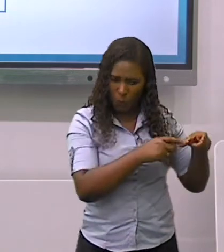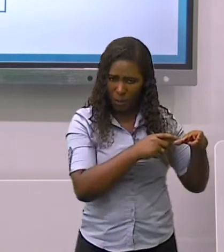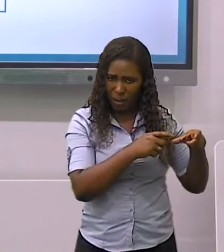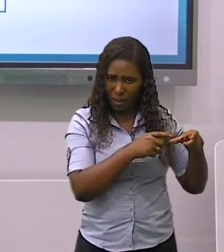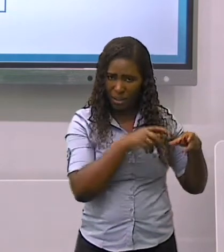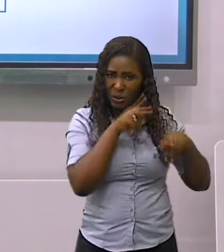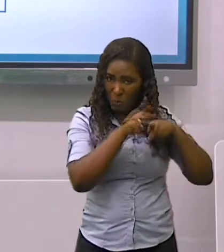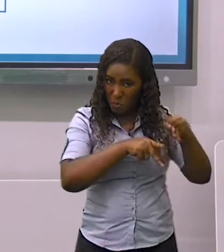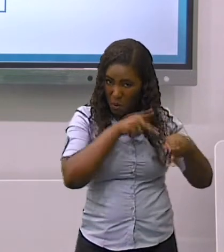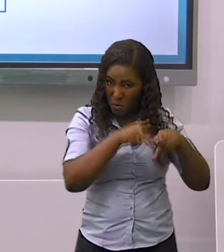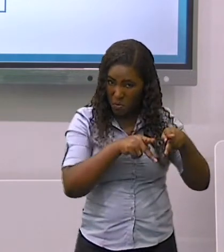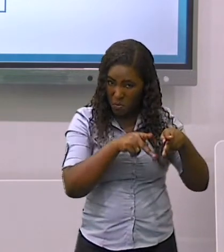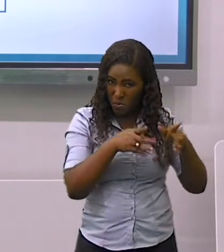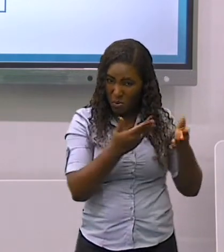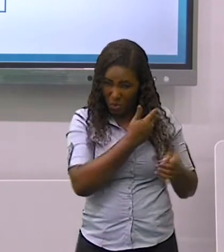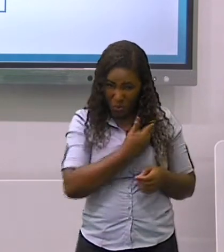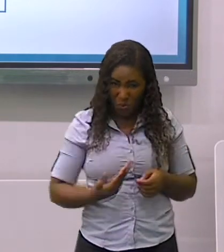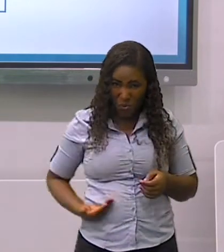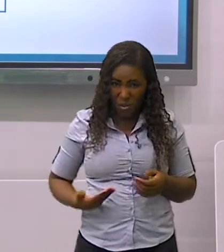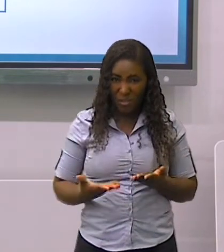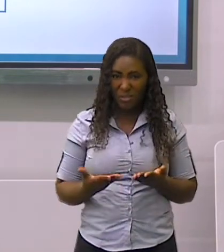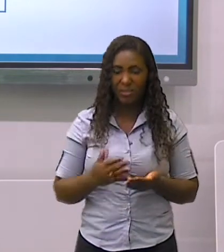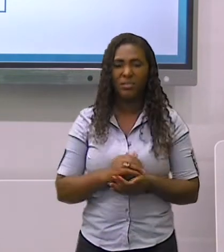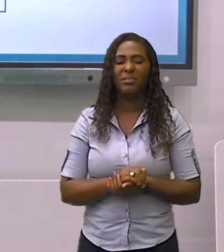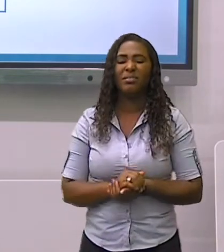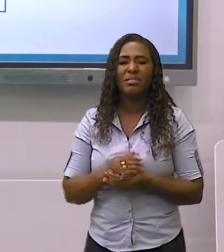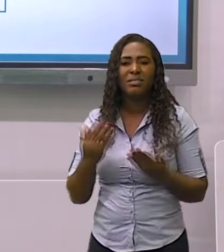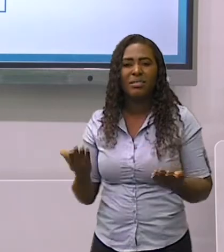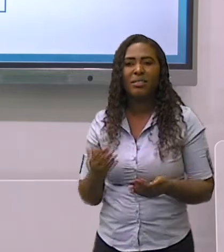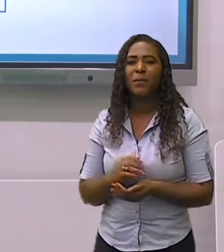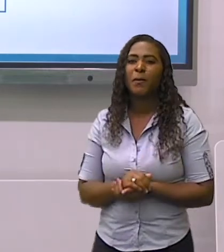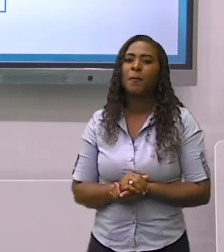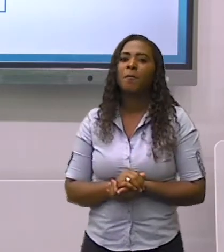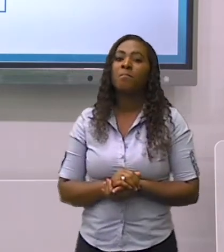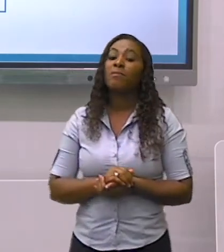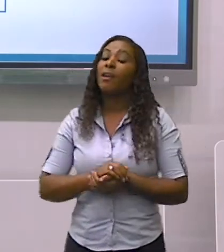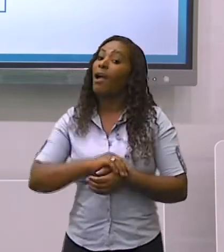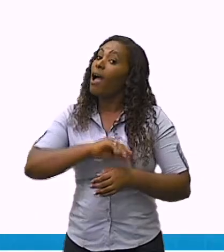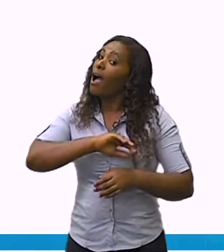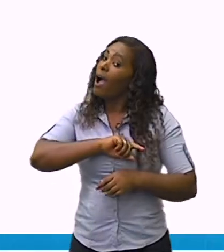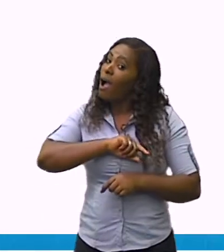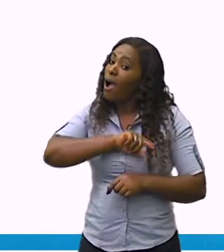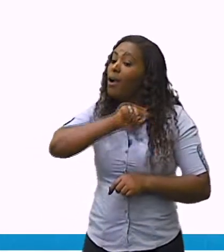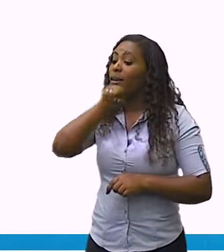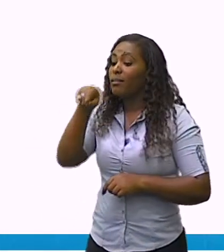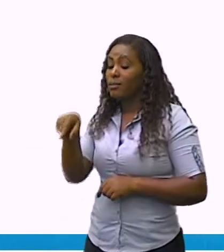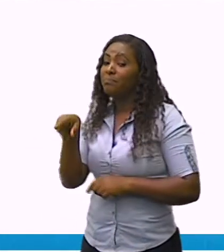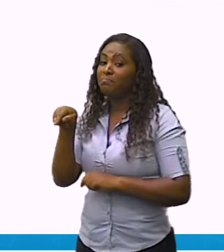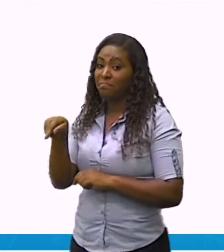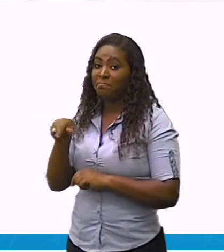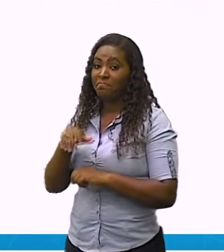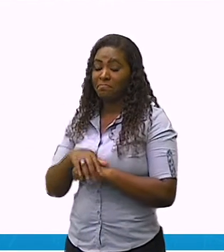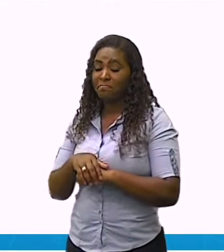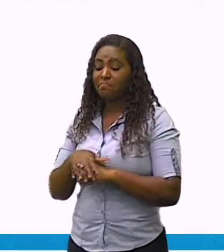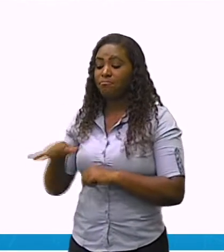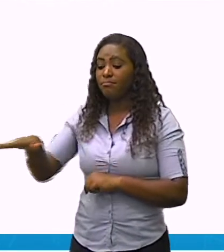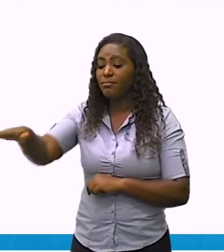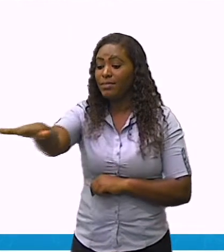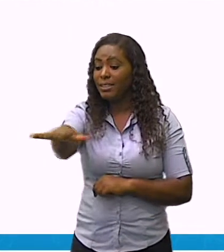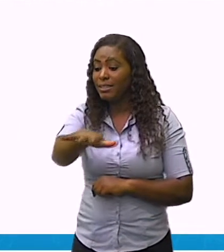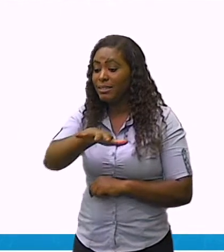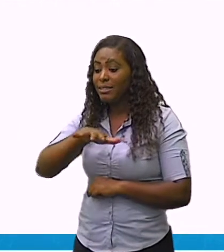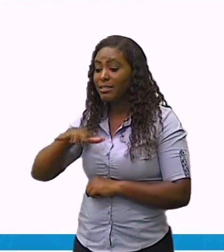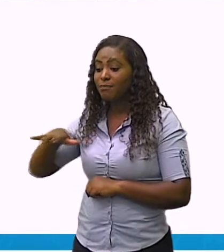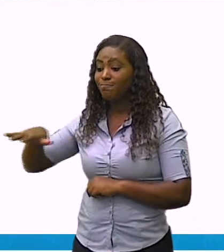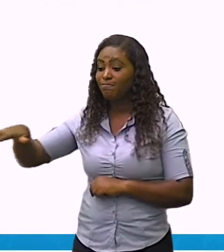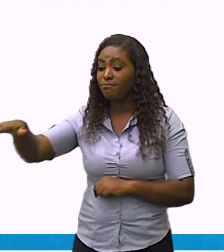Pensou? Pois bem, vamos agora compreender os espaços privados, que são aqueles que pertencem